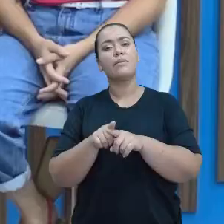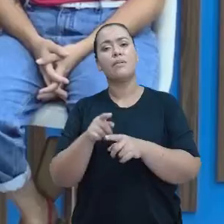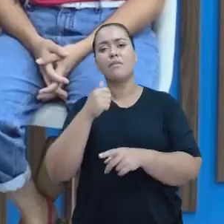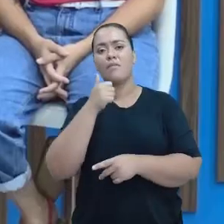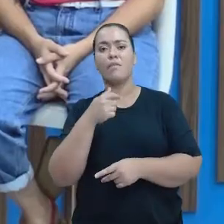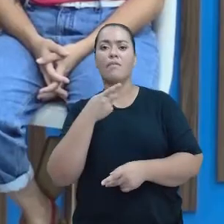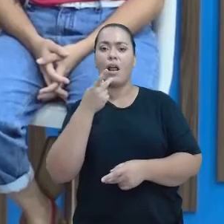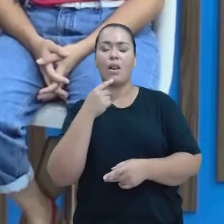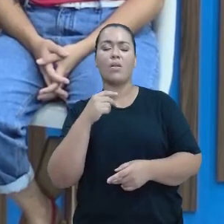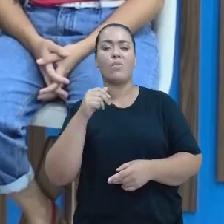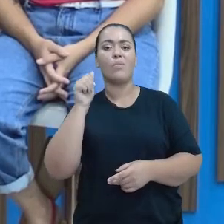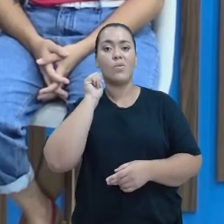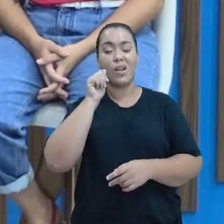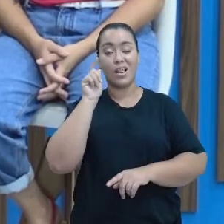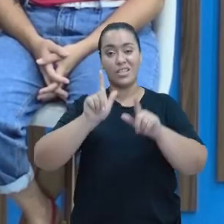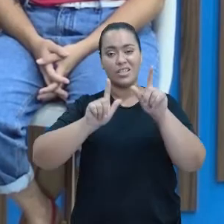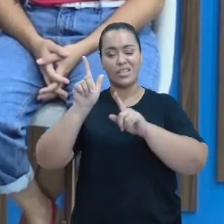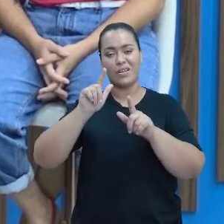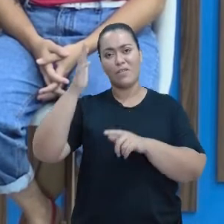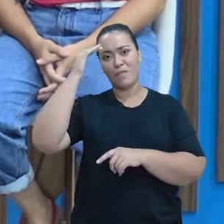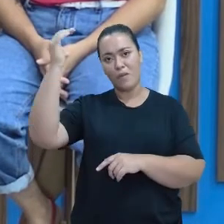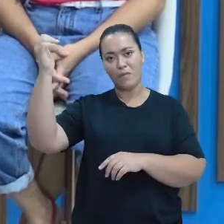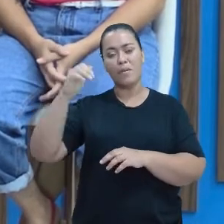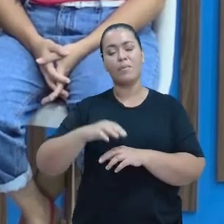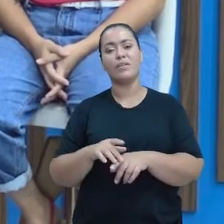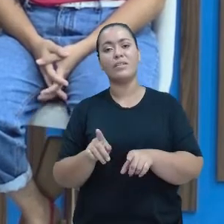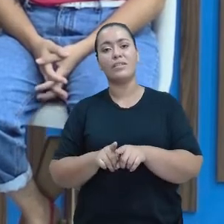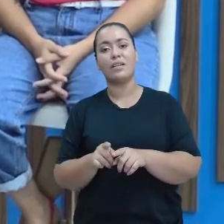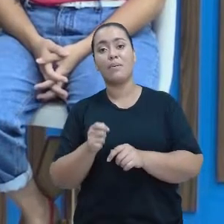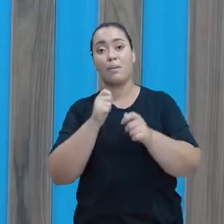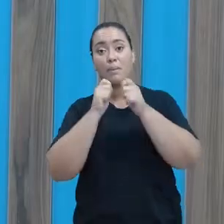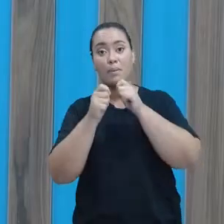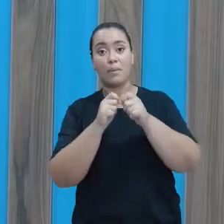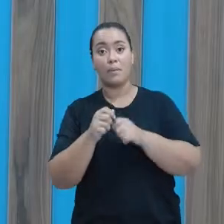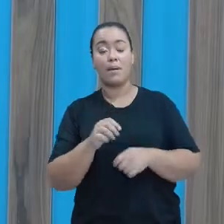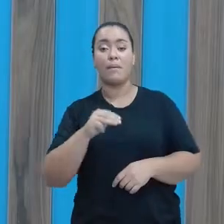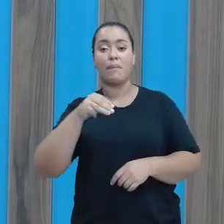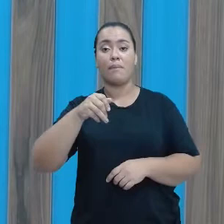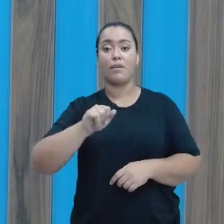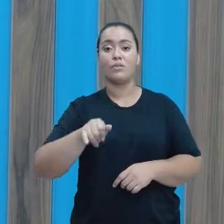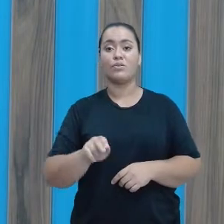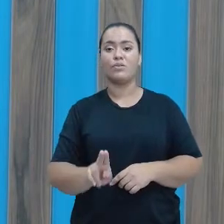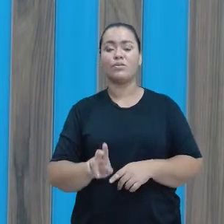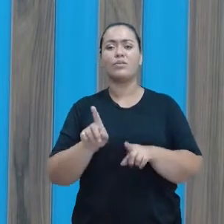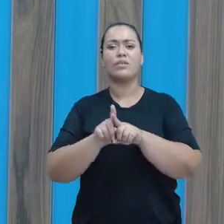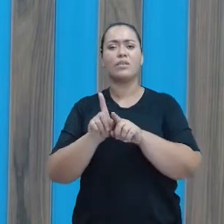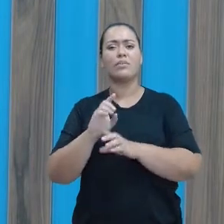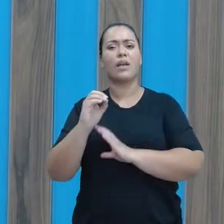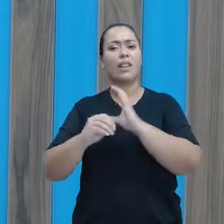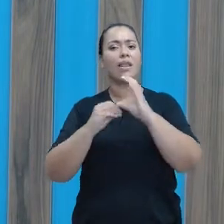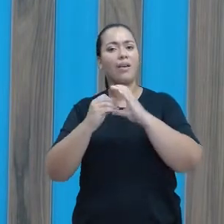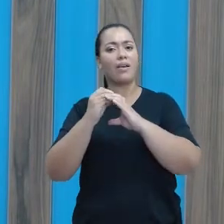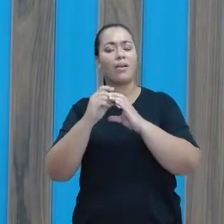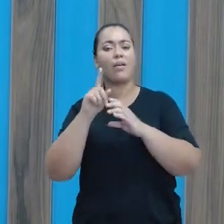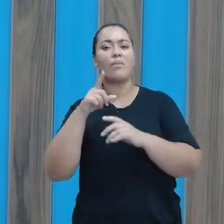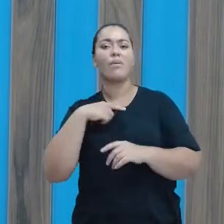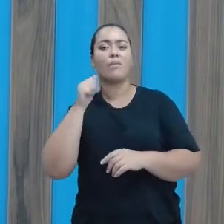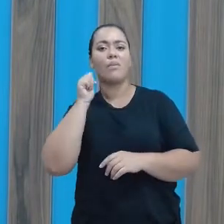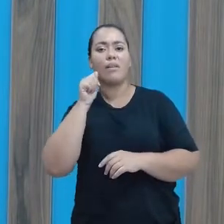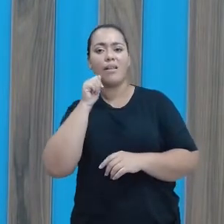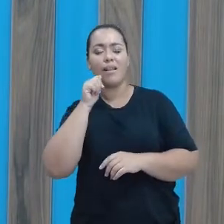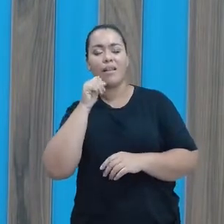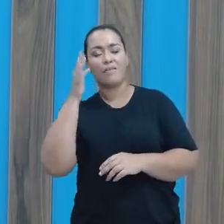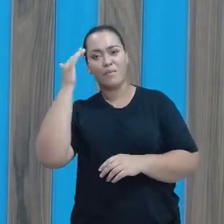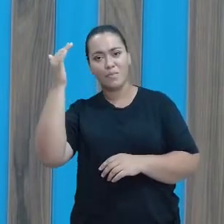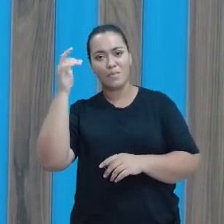Fátima Bernardes, a Maju, né, e são exemplos de jornalistas. Você falou também de muitas outras que